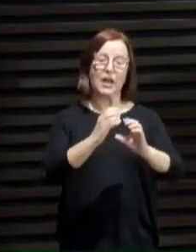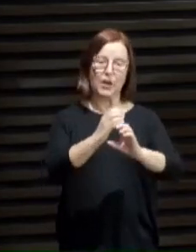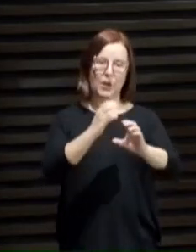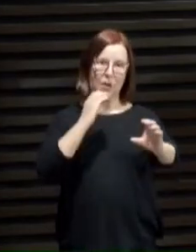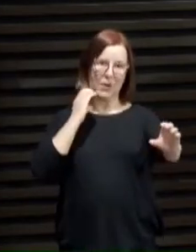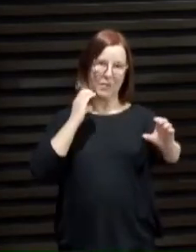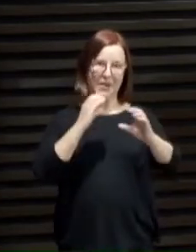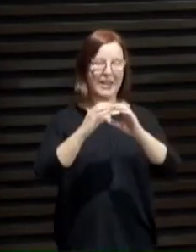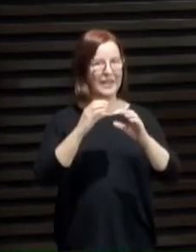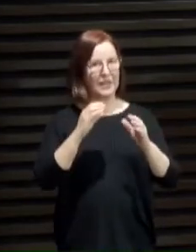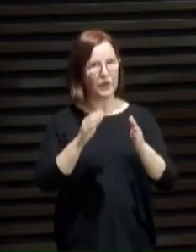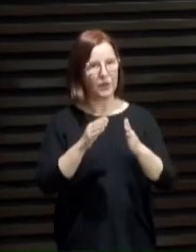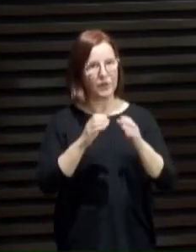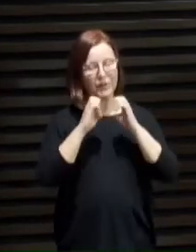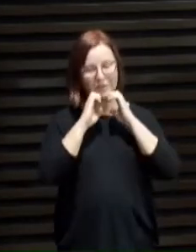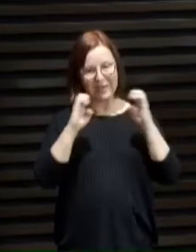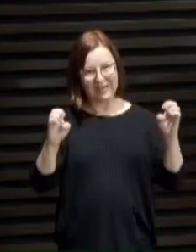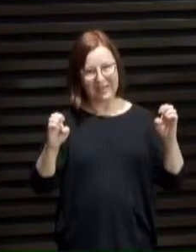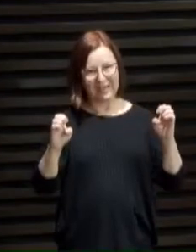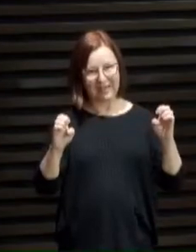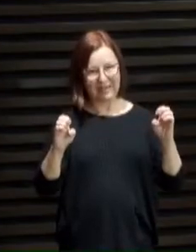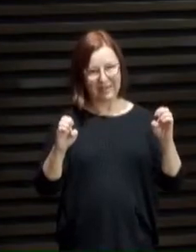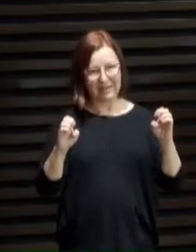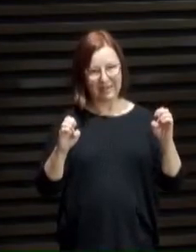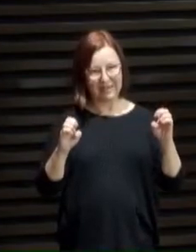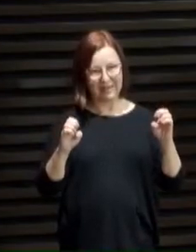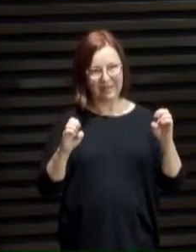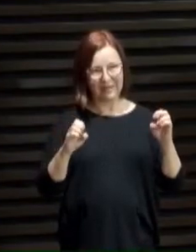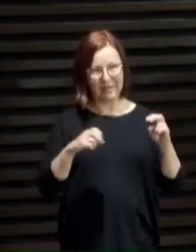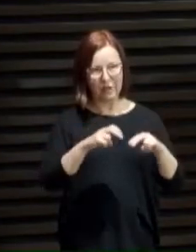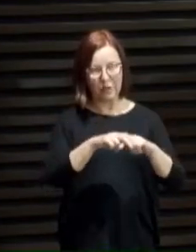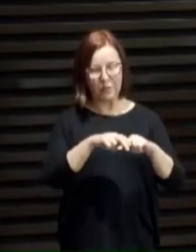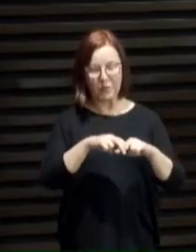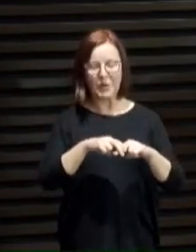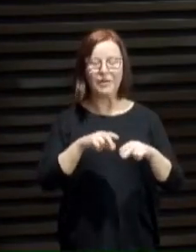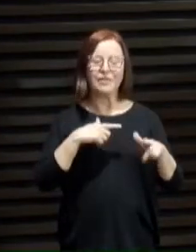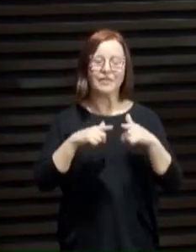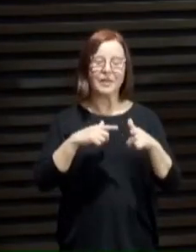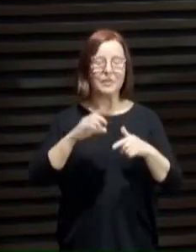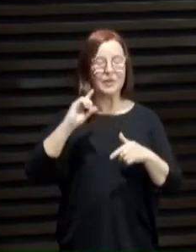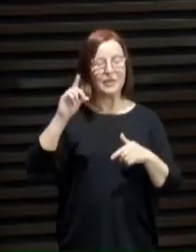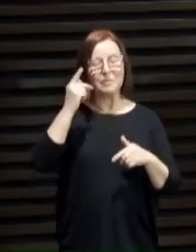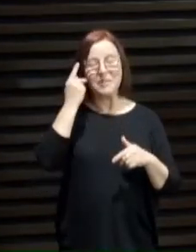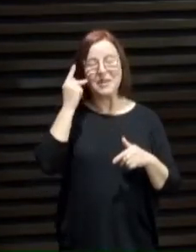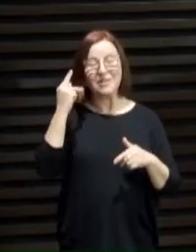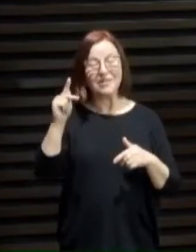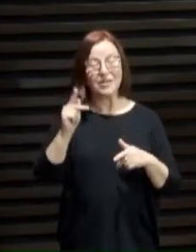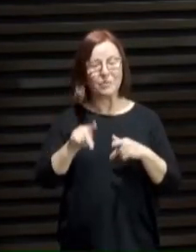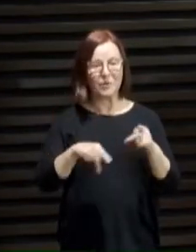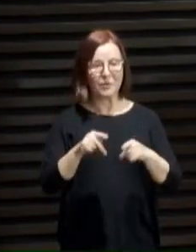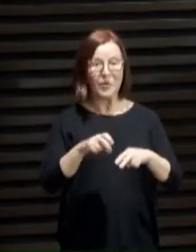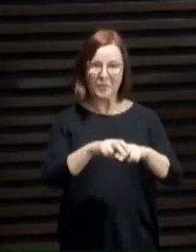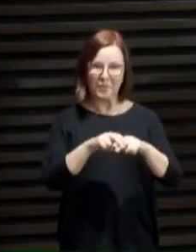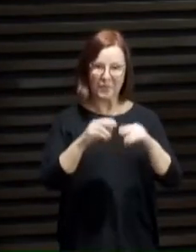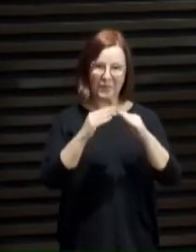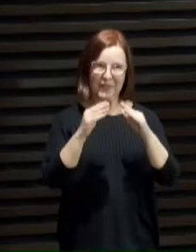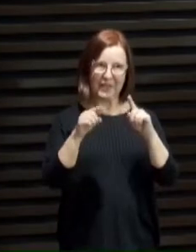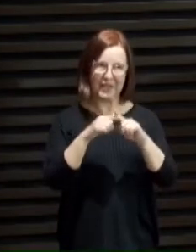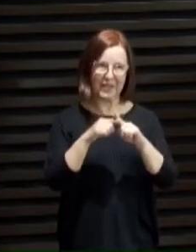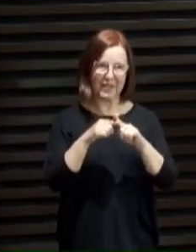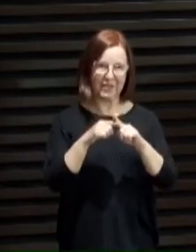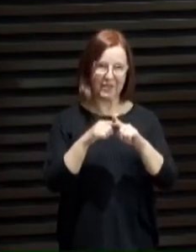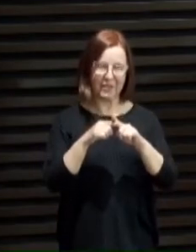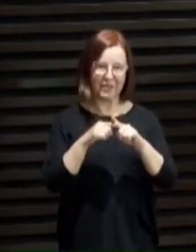Evangelho é fruto do serviço de Deus para com seu povo. Por isso a igreja não é